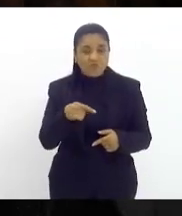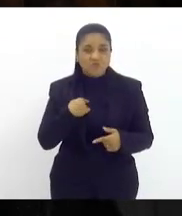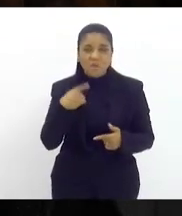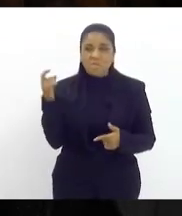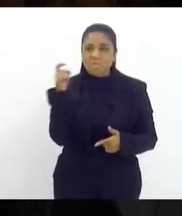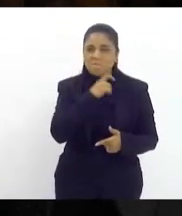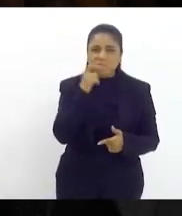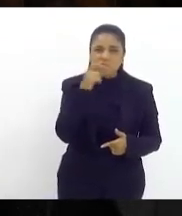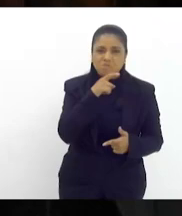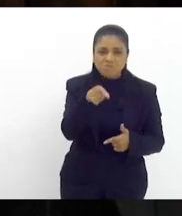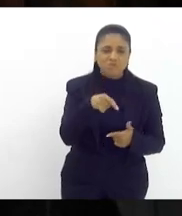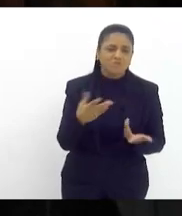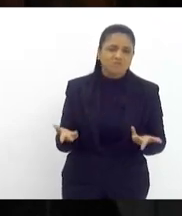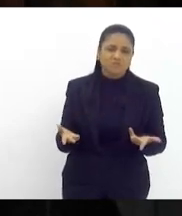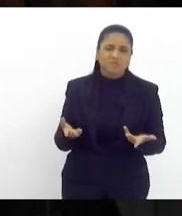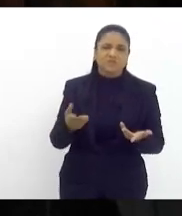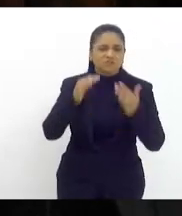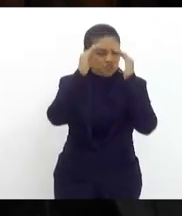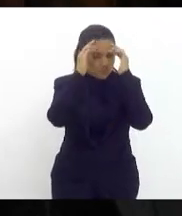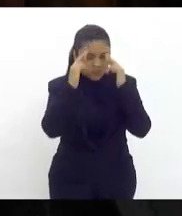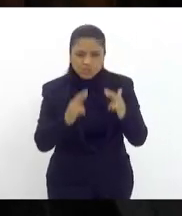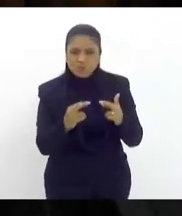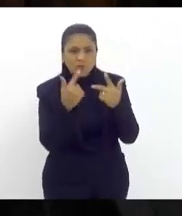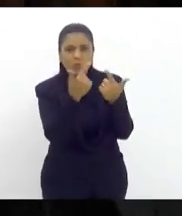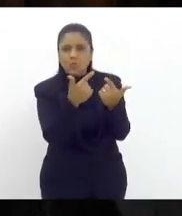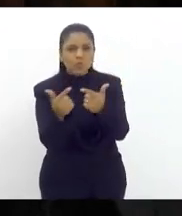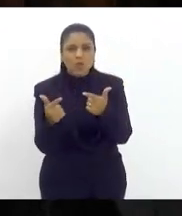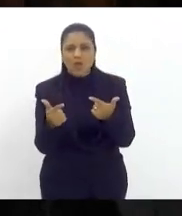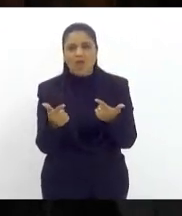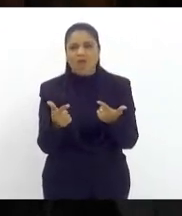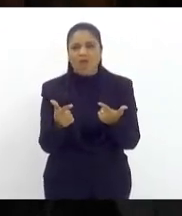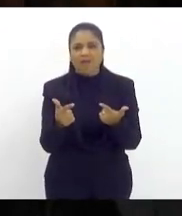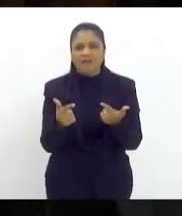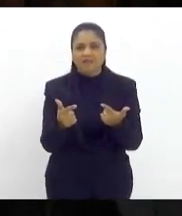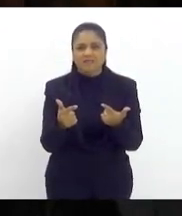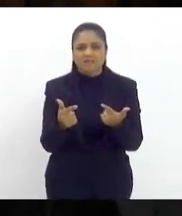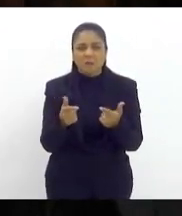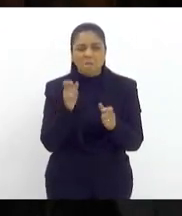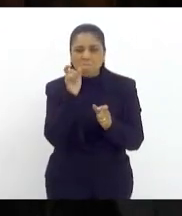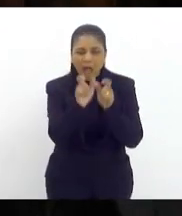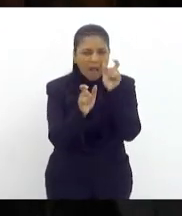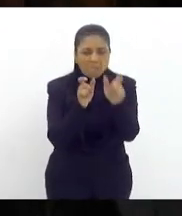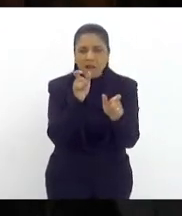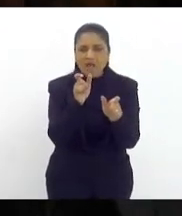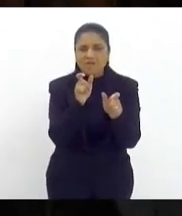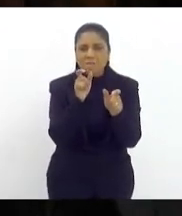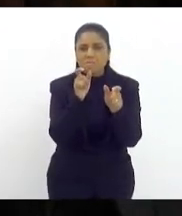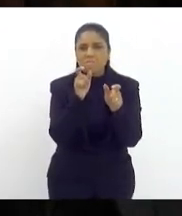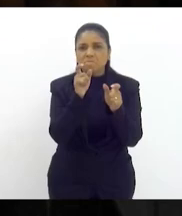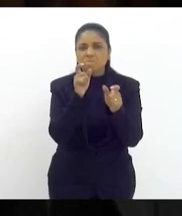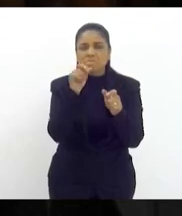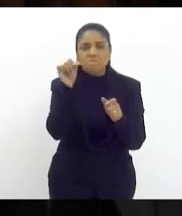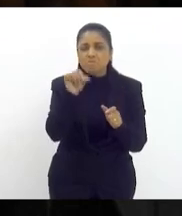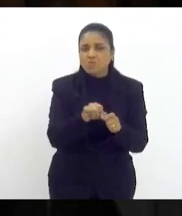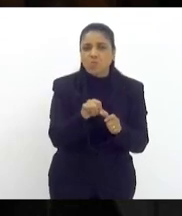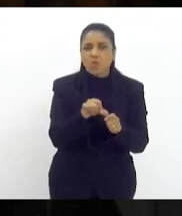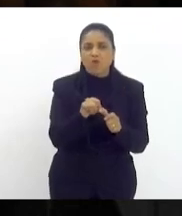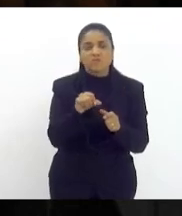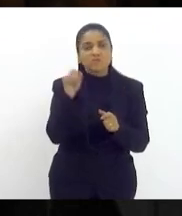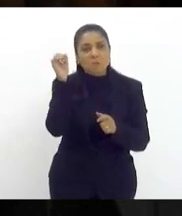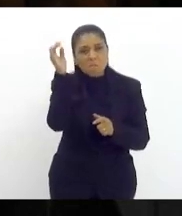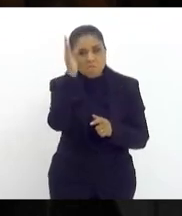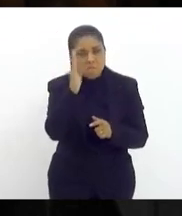consideração de respeito para não falar palavras mais fortes o país não dá certo muitas